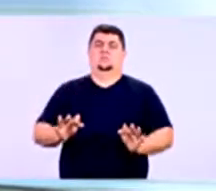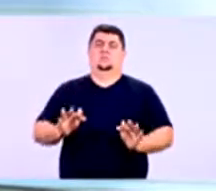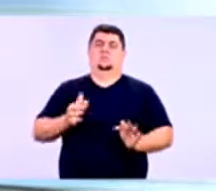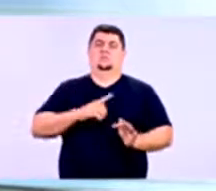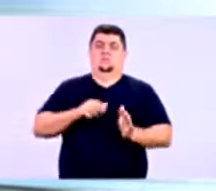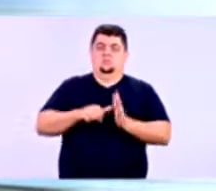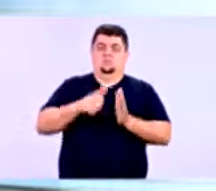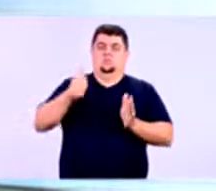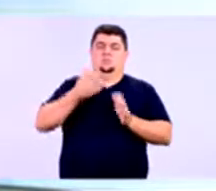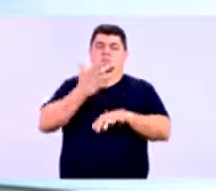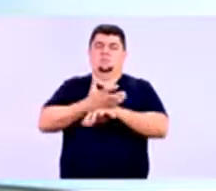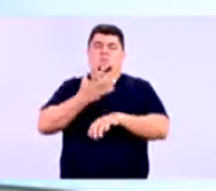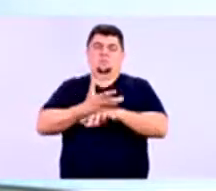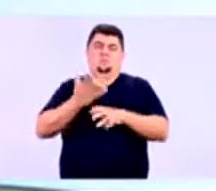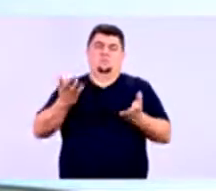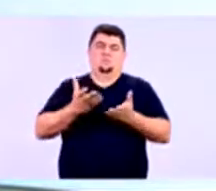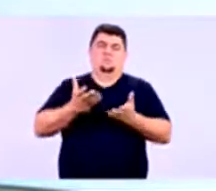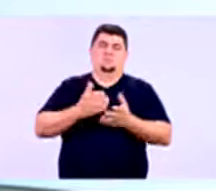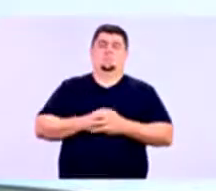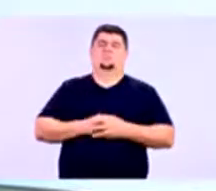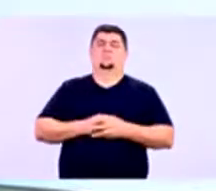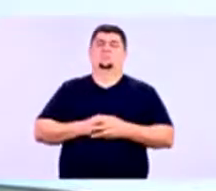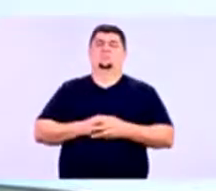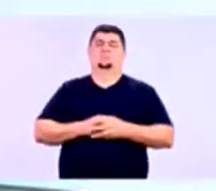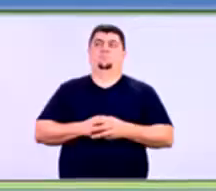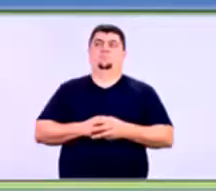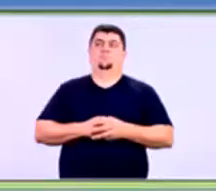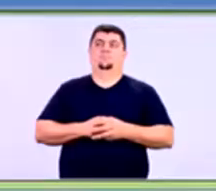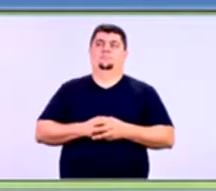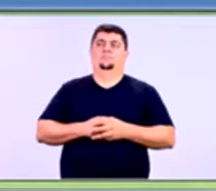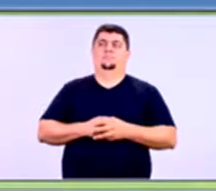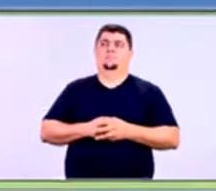primeiro conteúdo que vamos revisar na aula de hoje. Para o quadro.